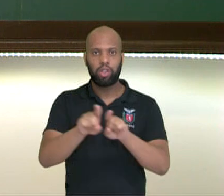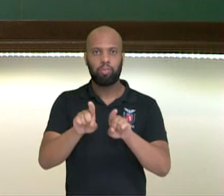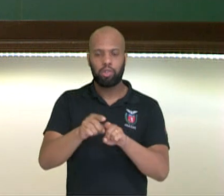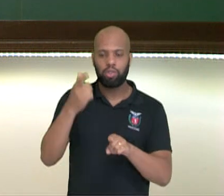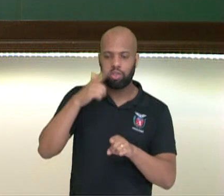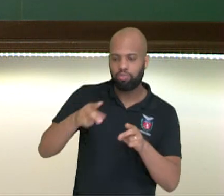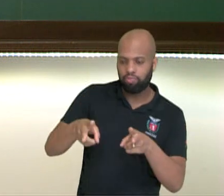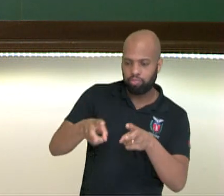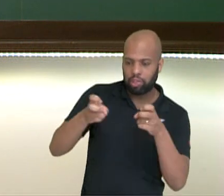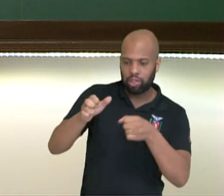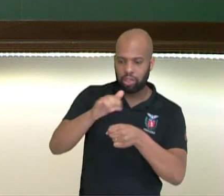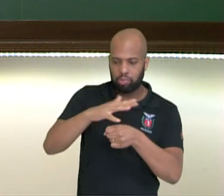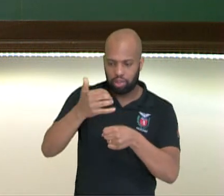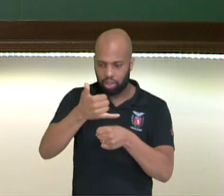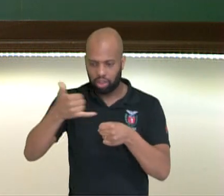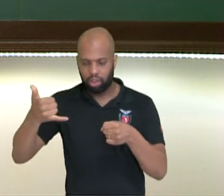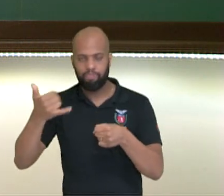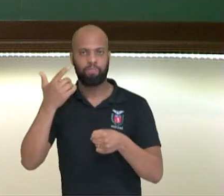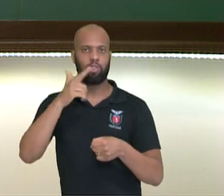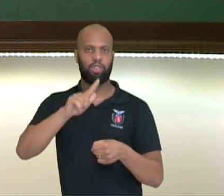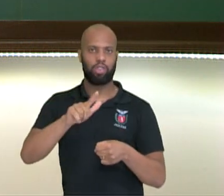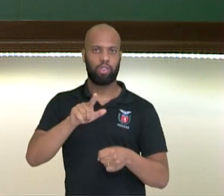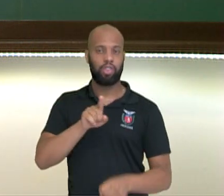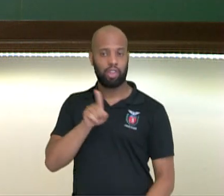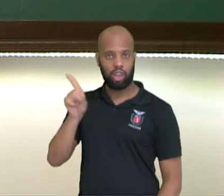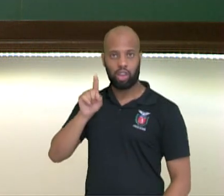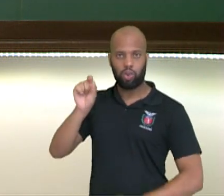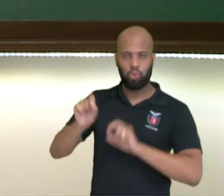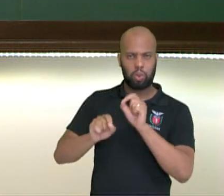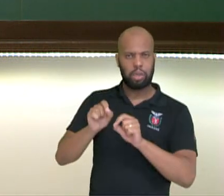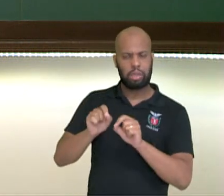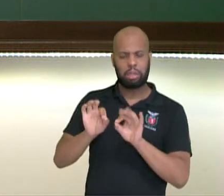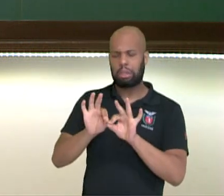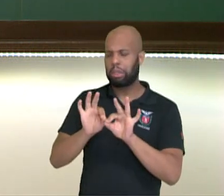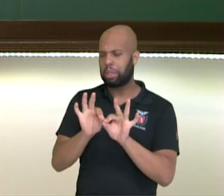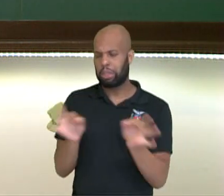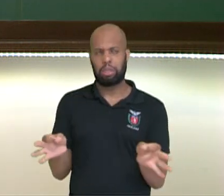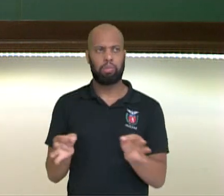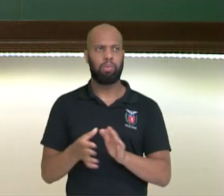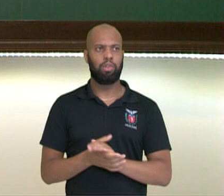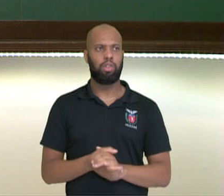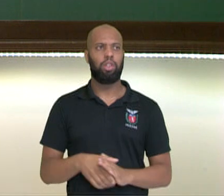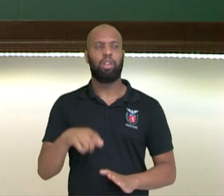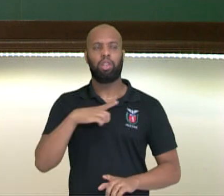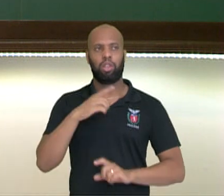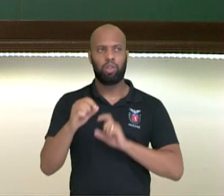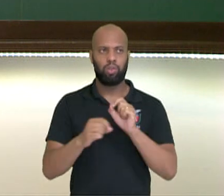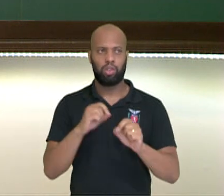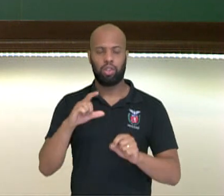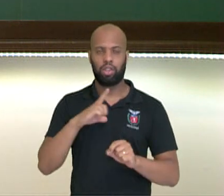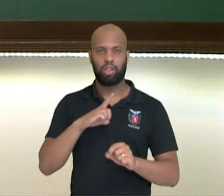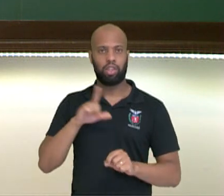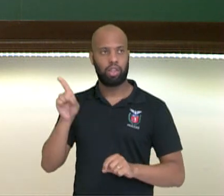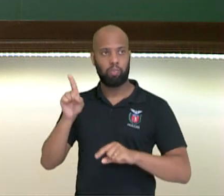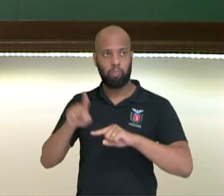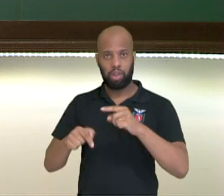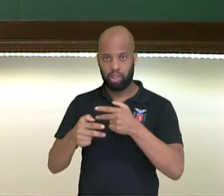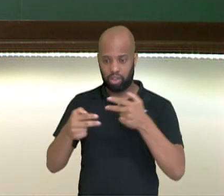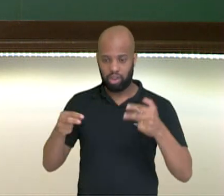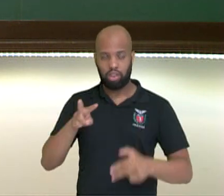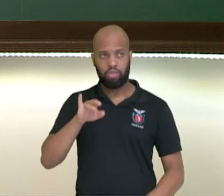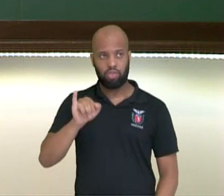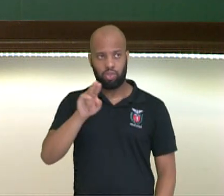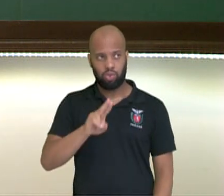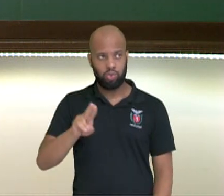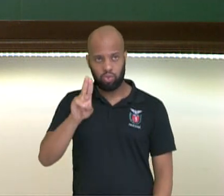elétrica? Serve. Então ele é um eletroscópio mais simples de ser feito, ok? Então eu tenho aqui esse material que a gente vai